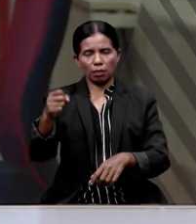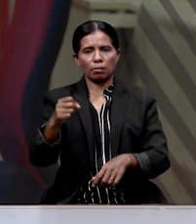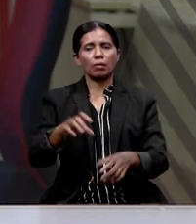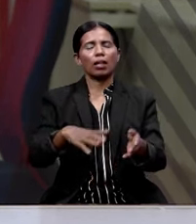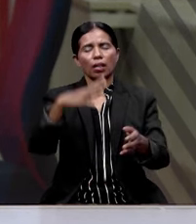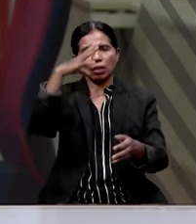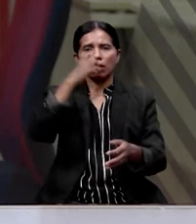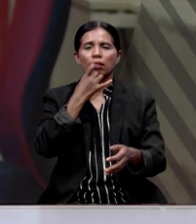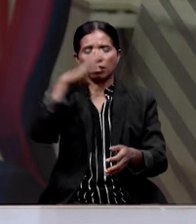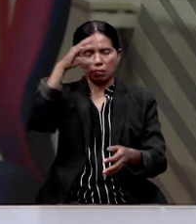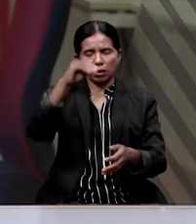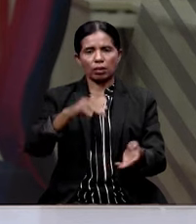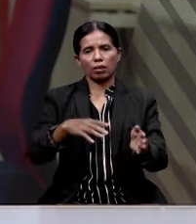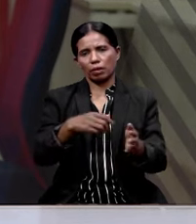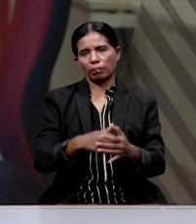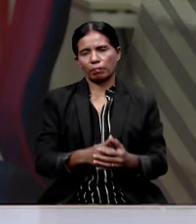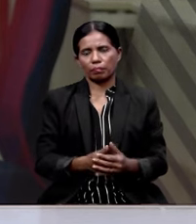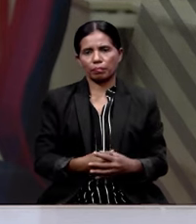nian.